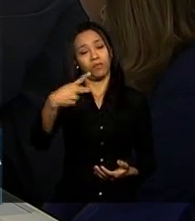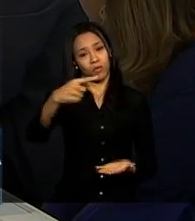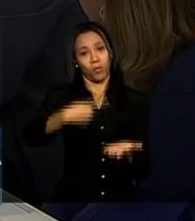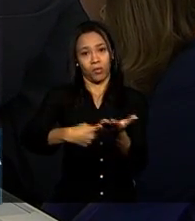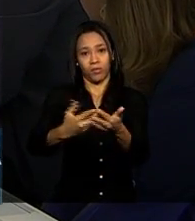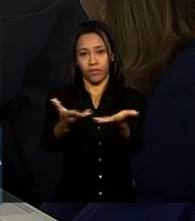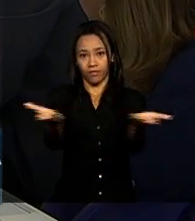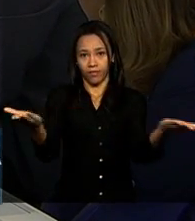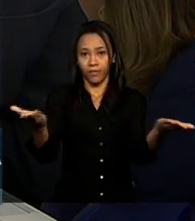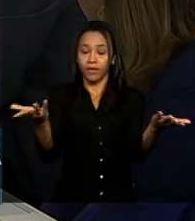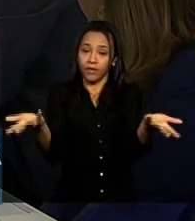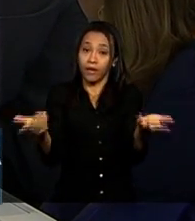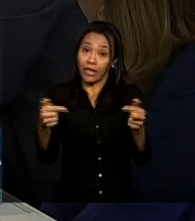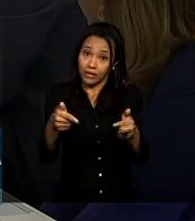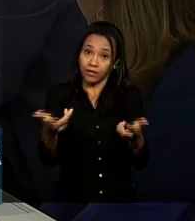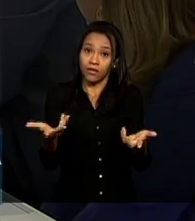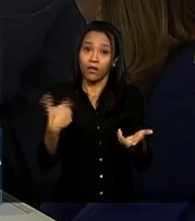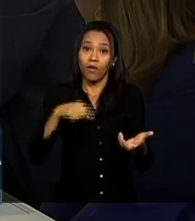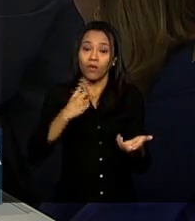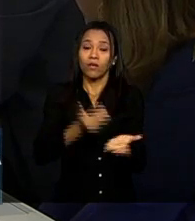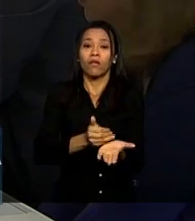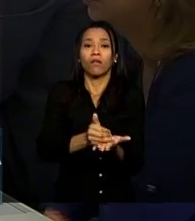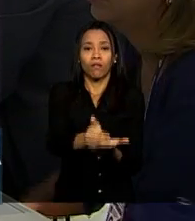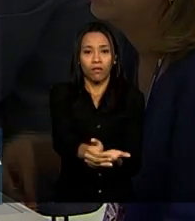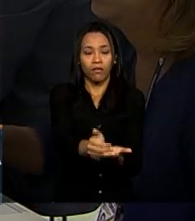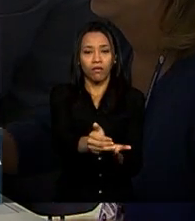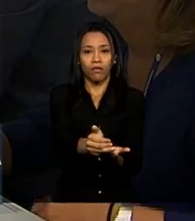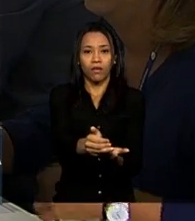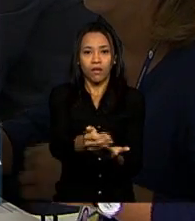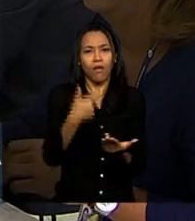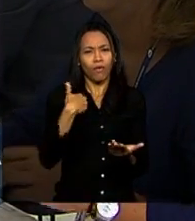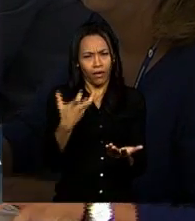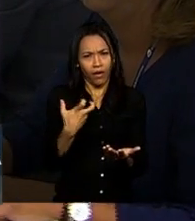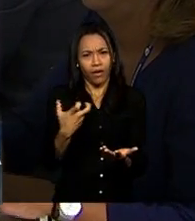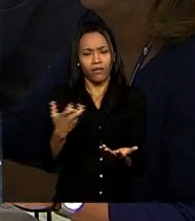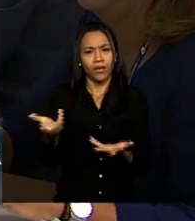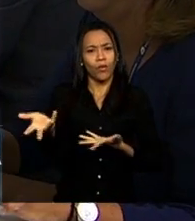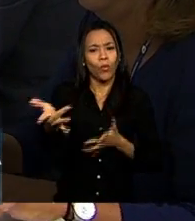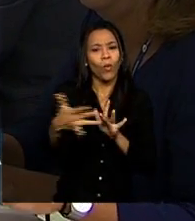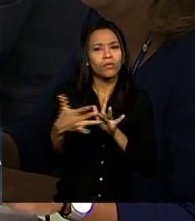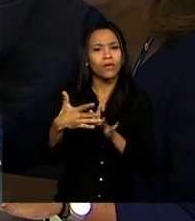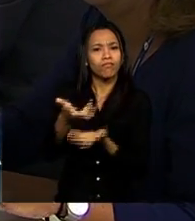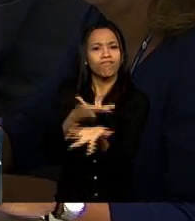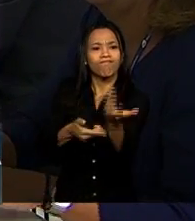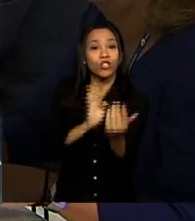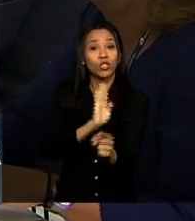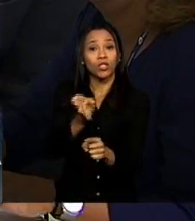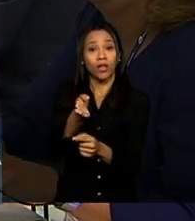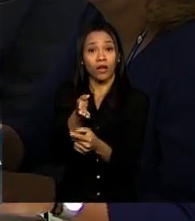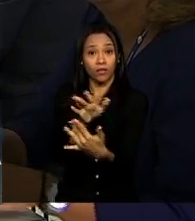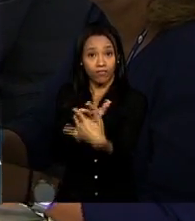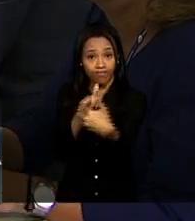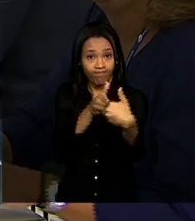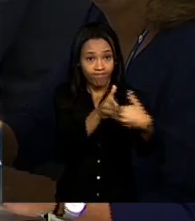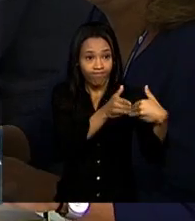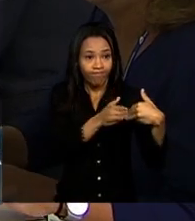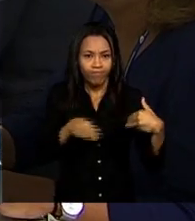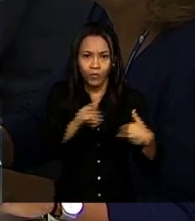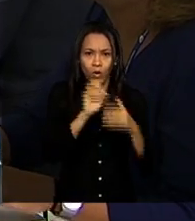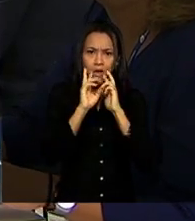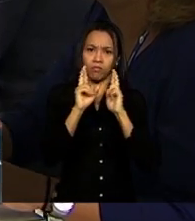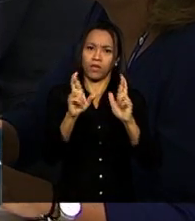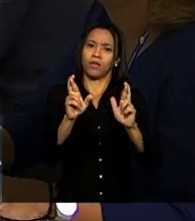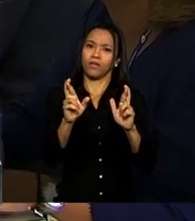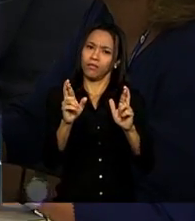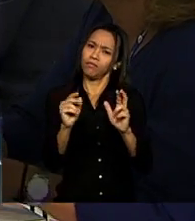vocês então é isso mesmo nós estamos iniciando eu quero ter uma relação muito muito direta com vocês muito respeitosa